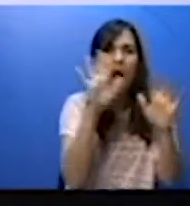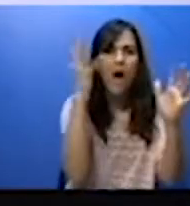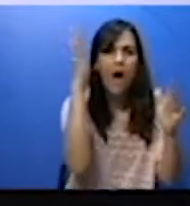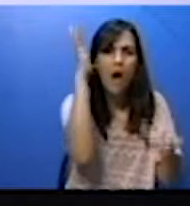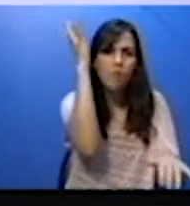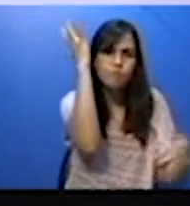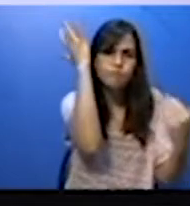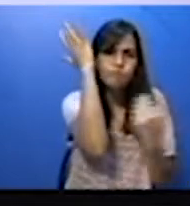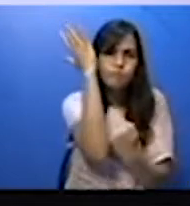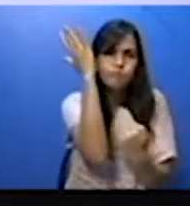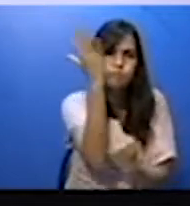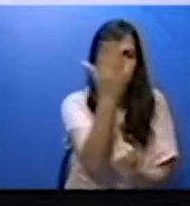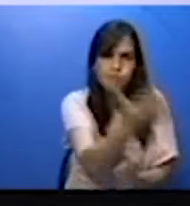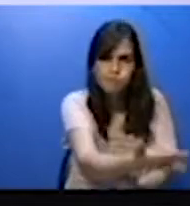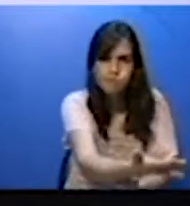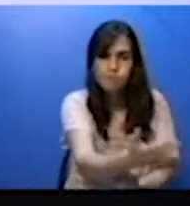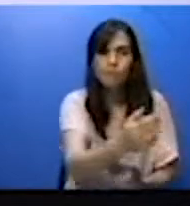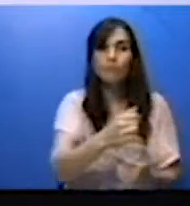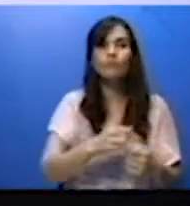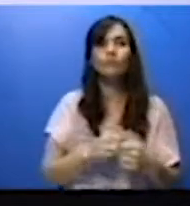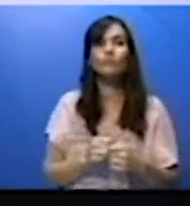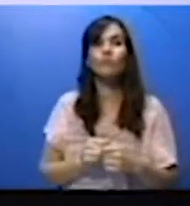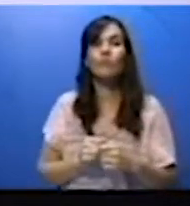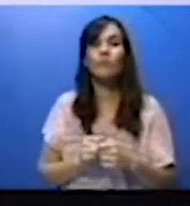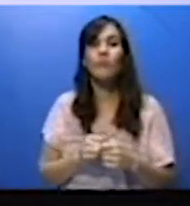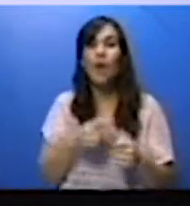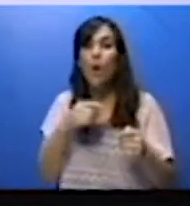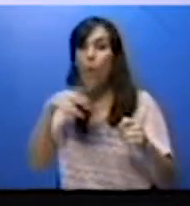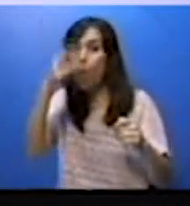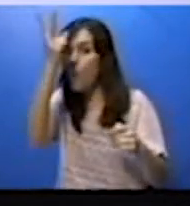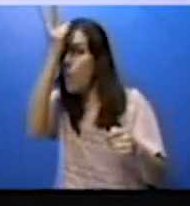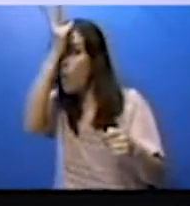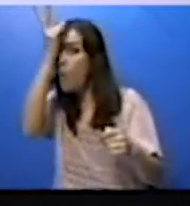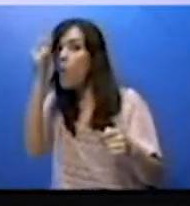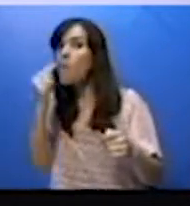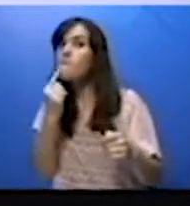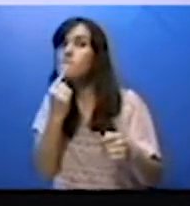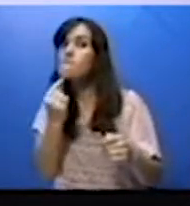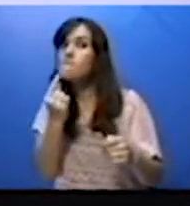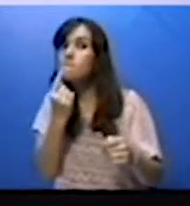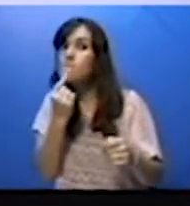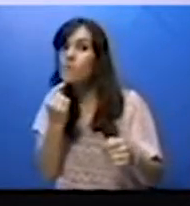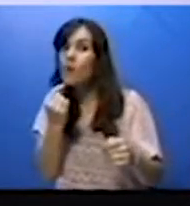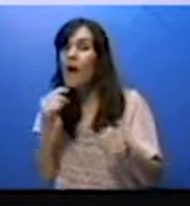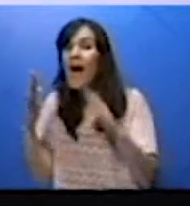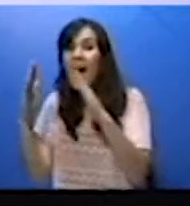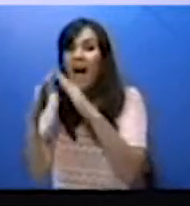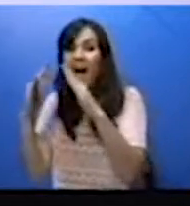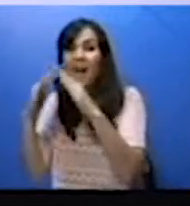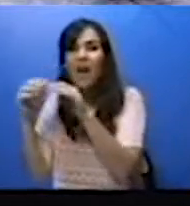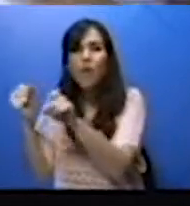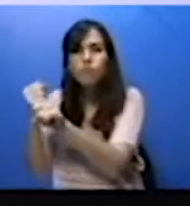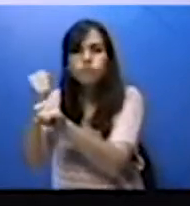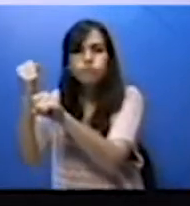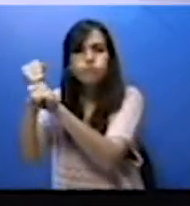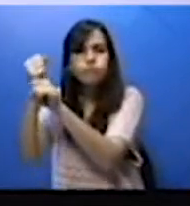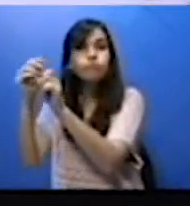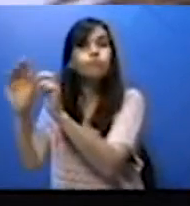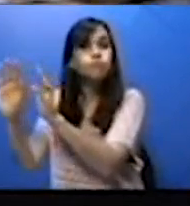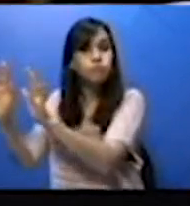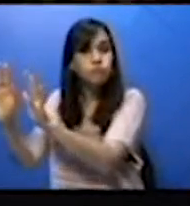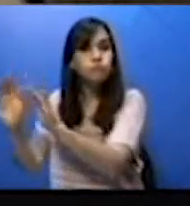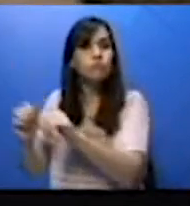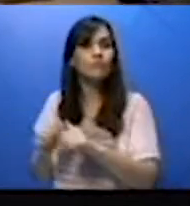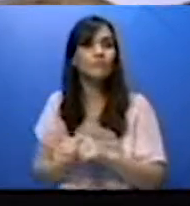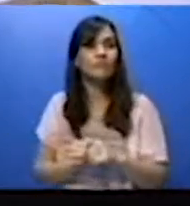casa no ponto maior né da construção aqui nossa tempo a casa construída